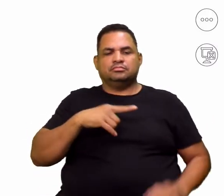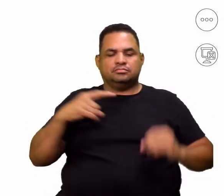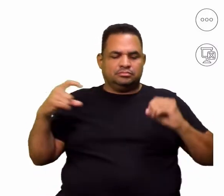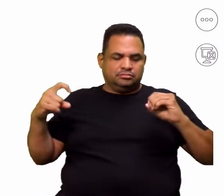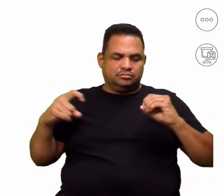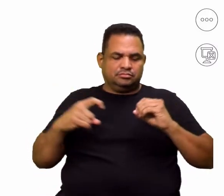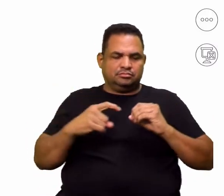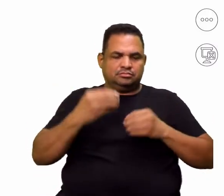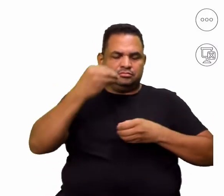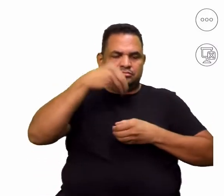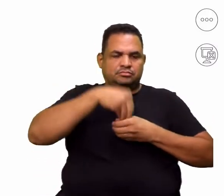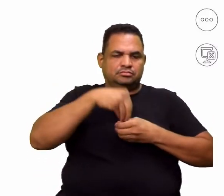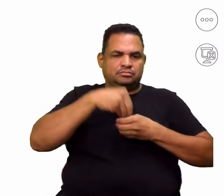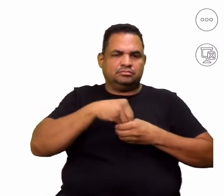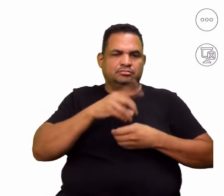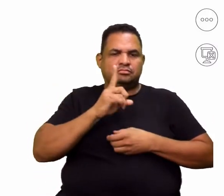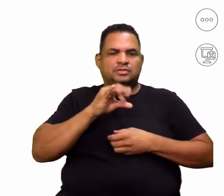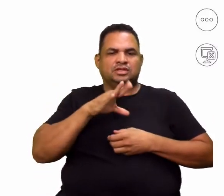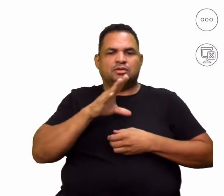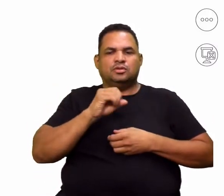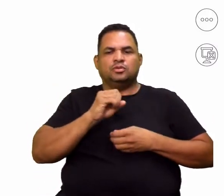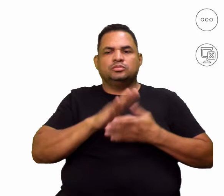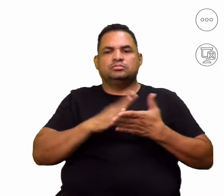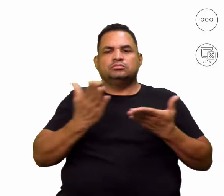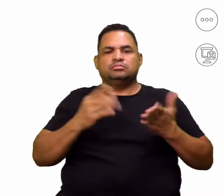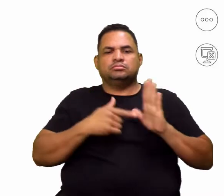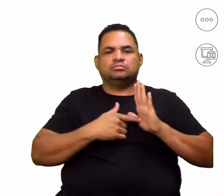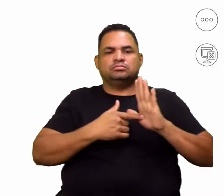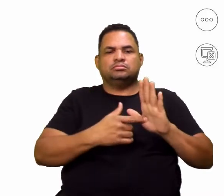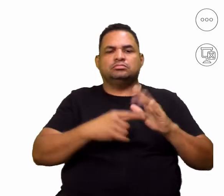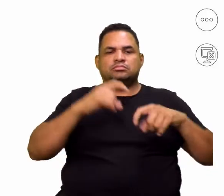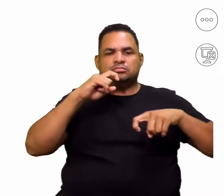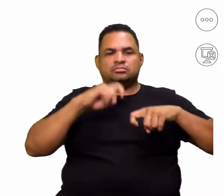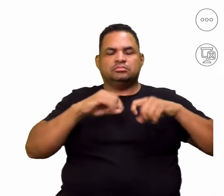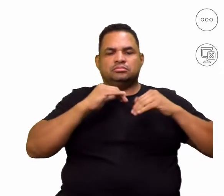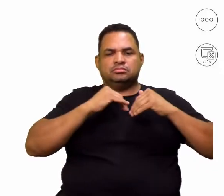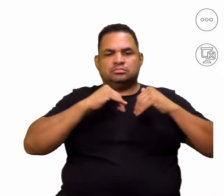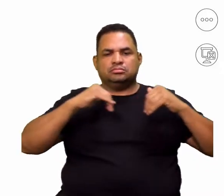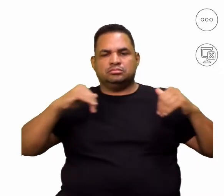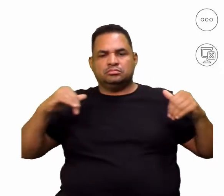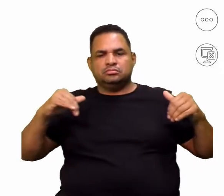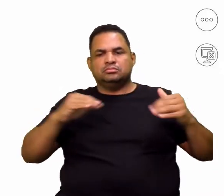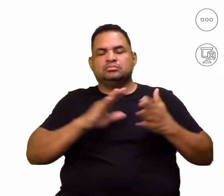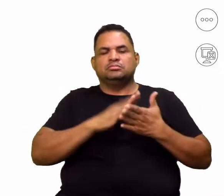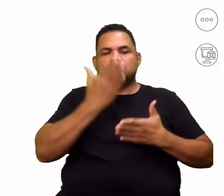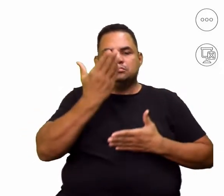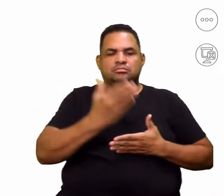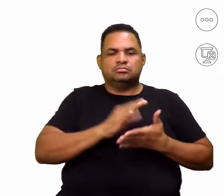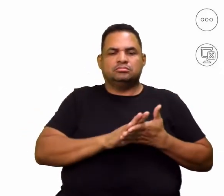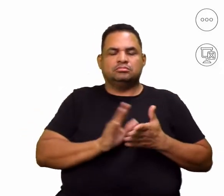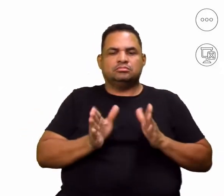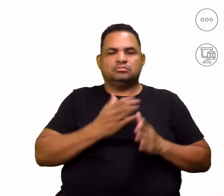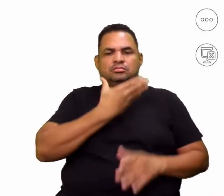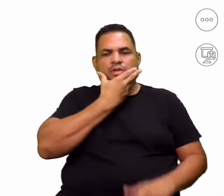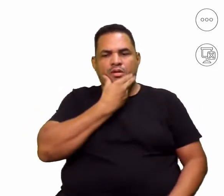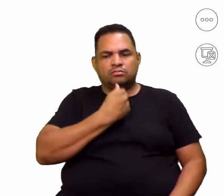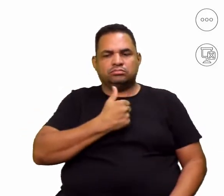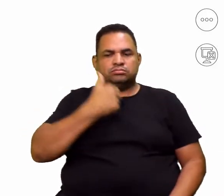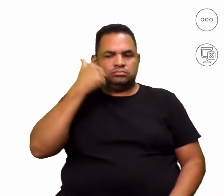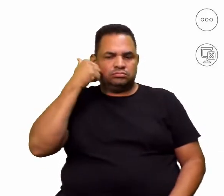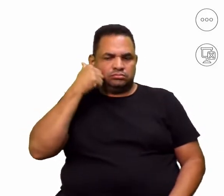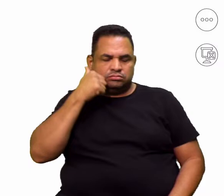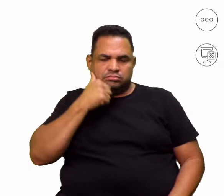interna e são dioicos. São aqueles que apresentam sexos separados conforme o gênero. Tem um macho